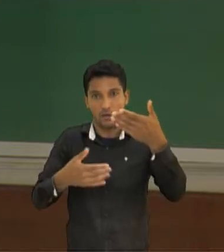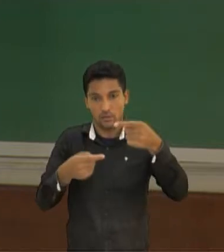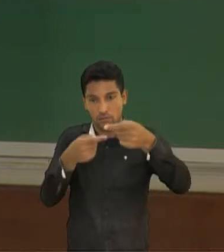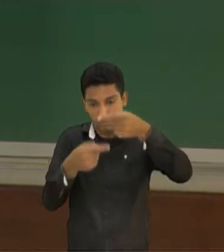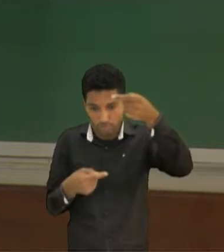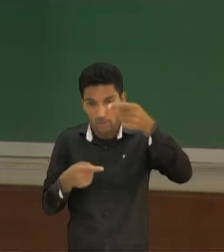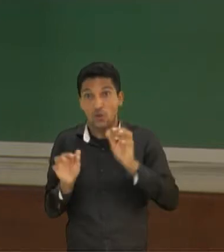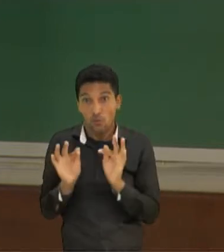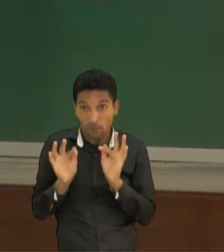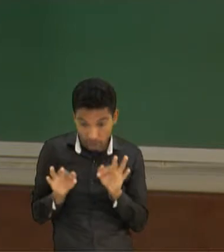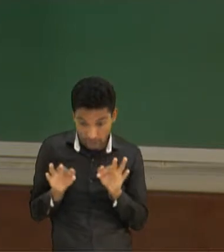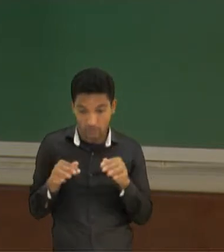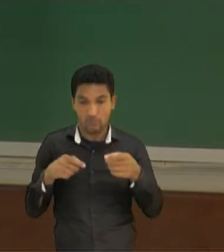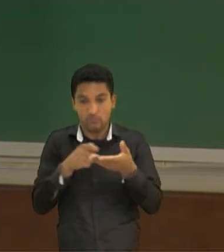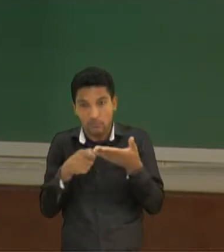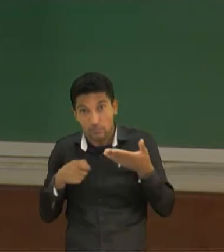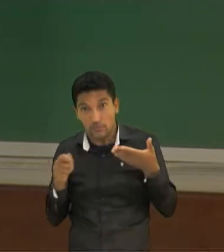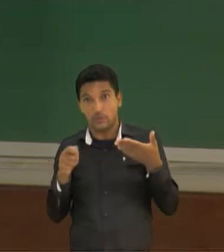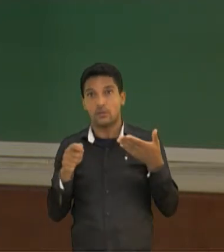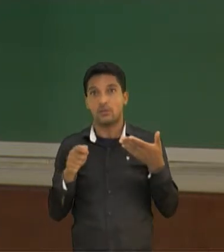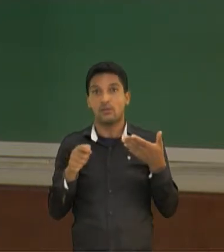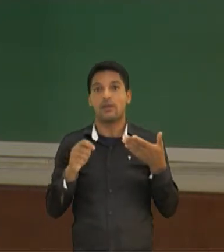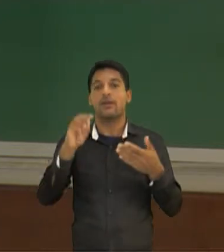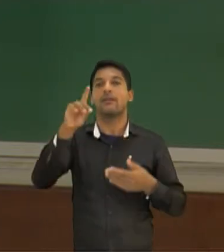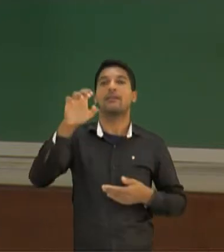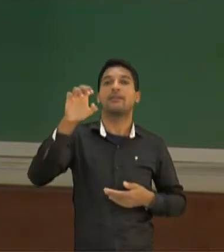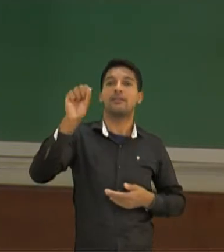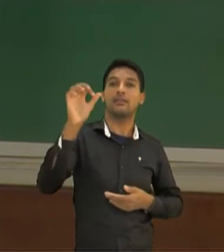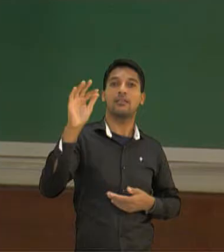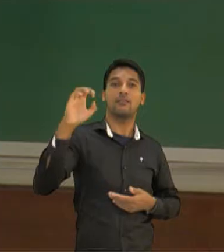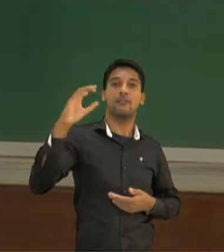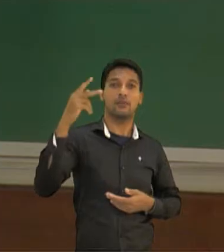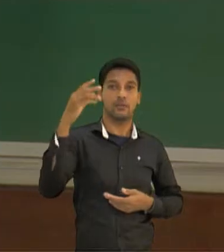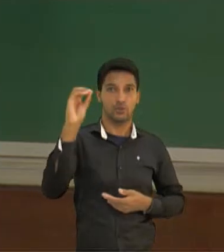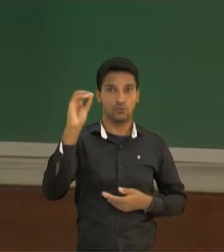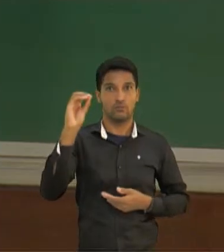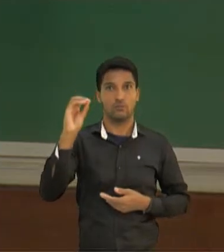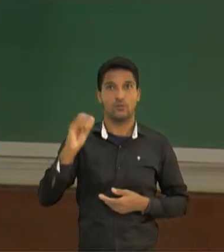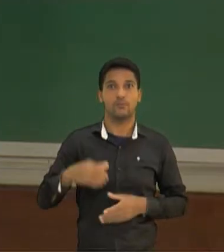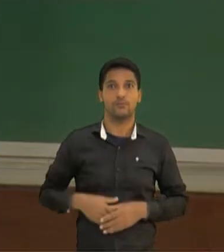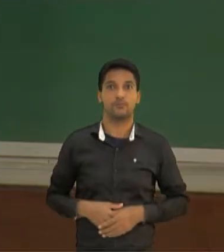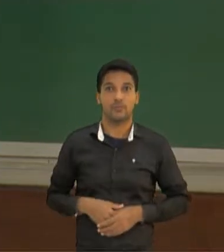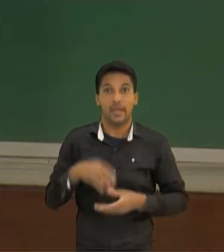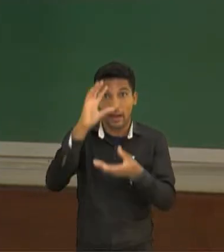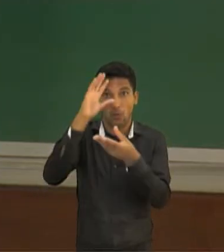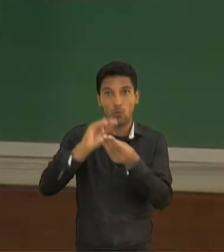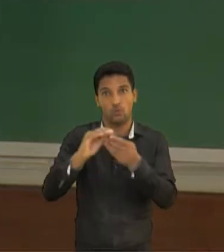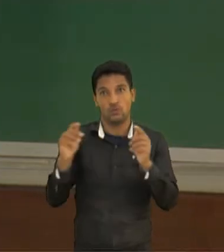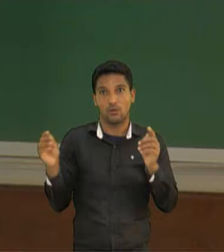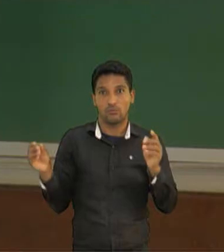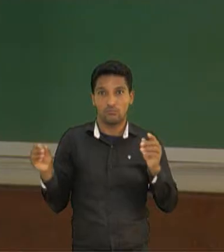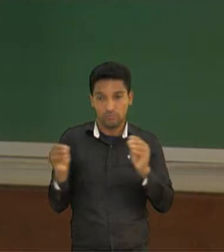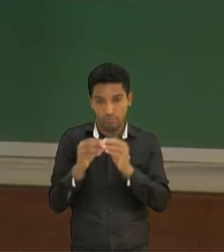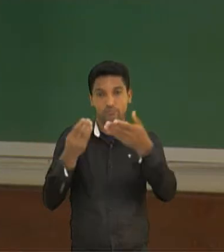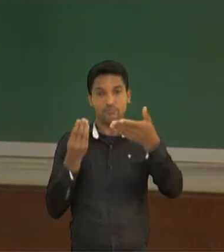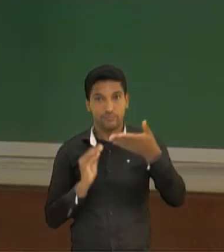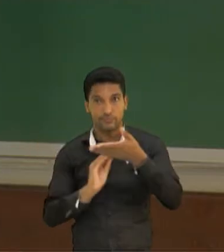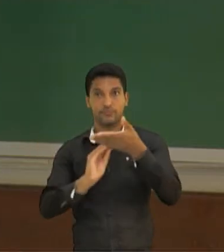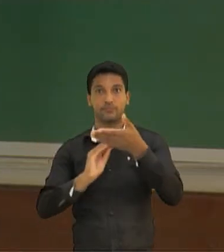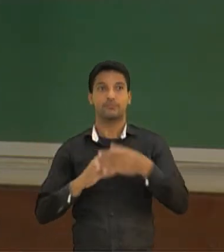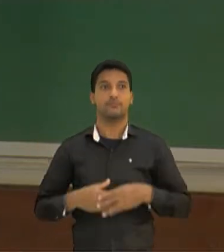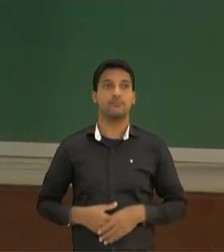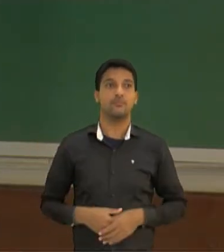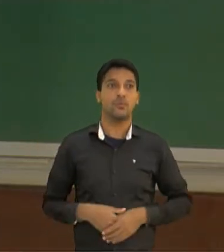carta? Ok? Então a gente vai analisar de novo isso, né? Então, sinônimos para carta. Vejam, a gente pode ter como palavras que